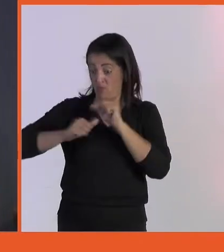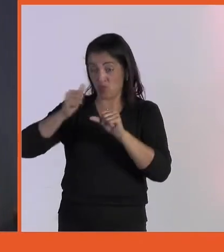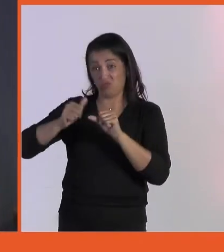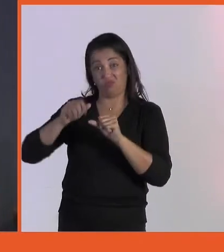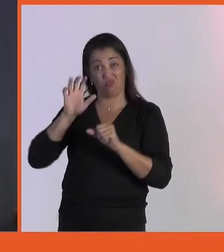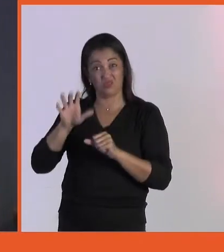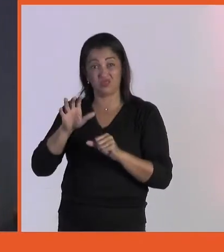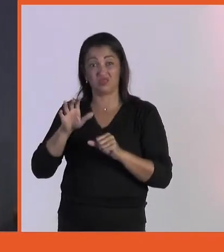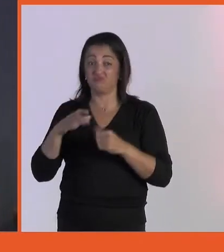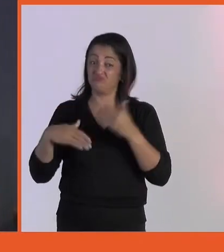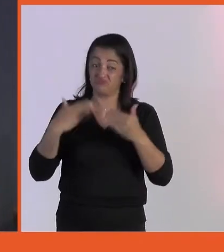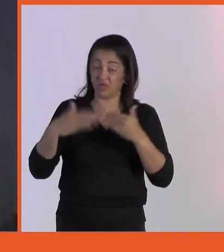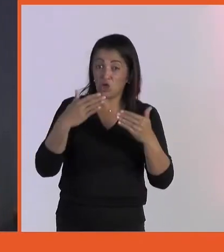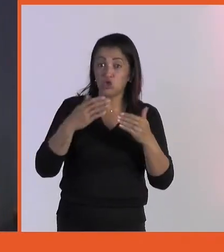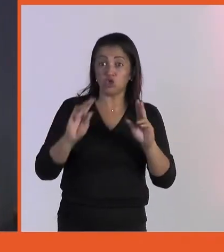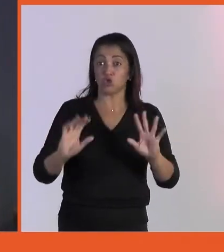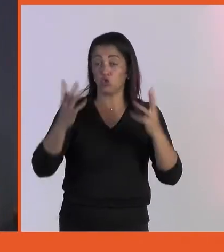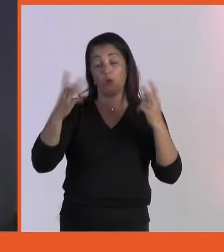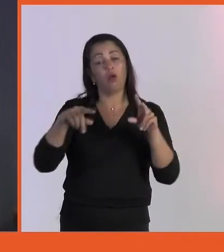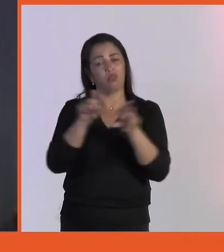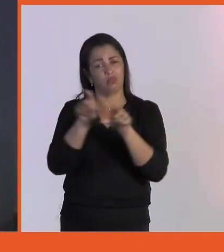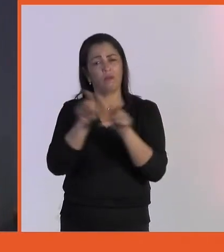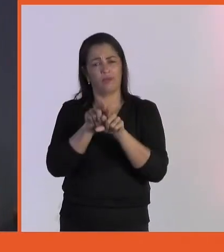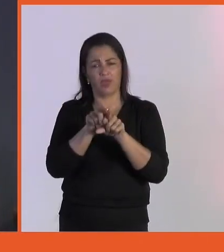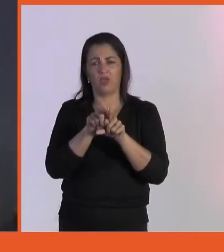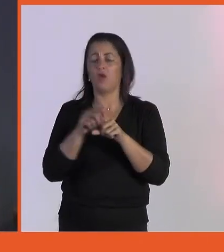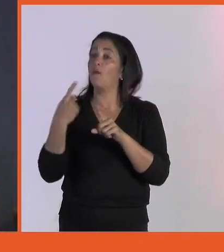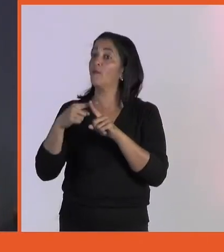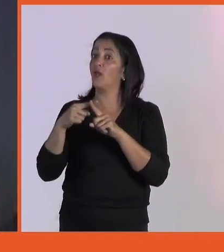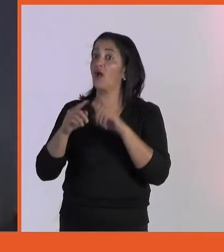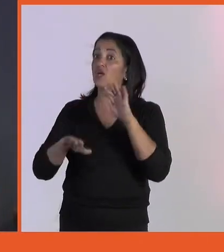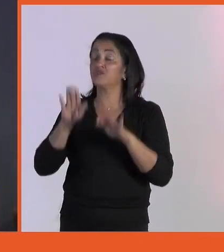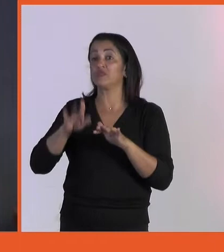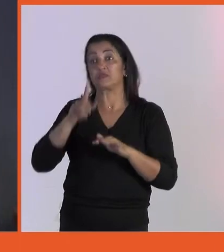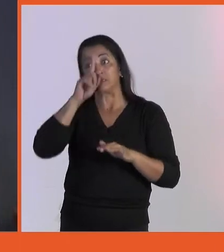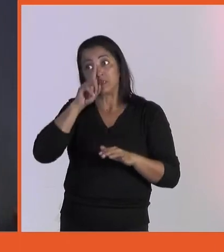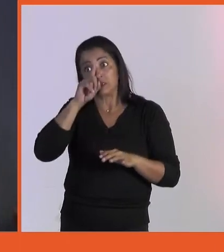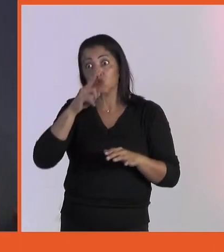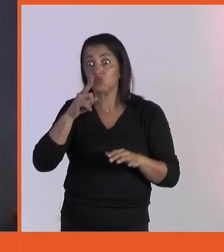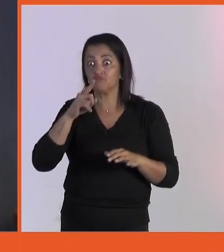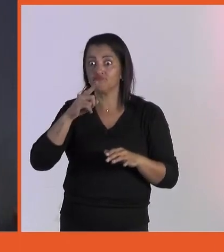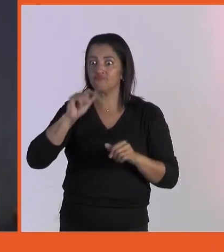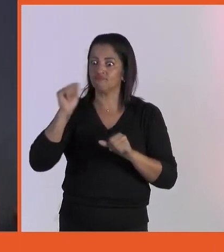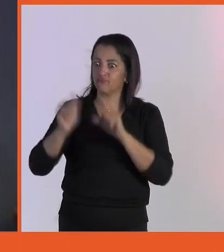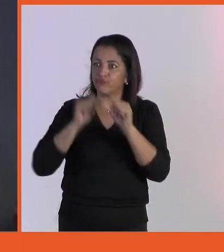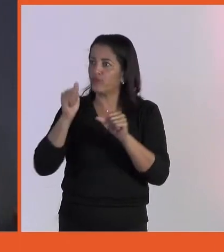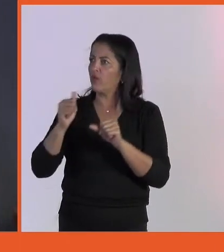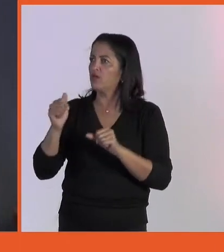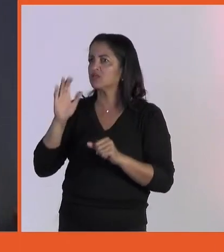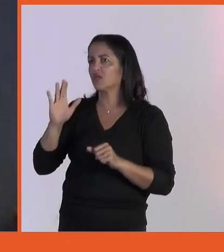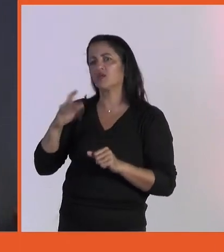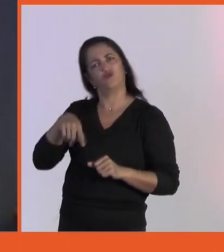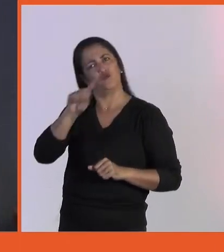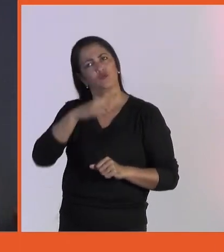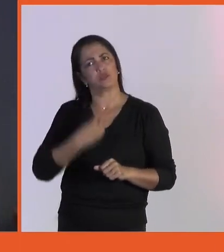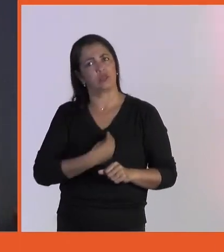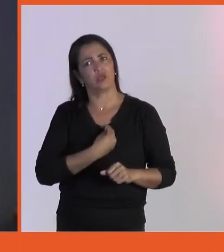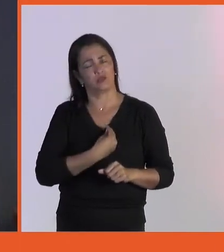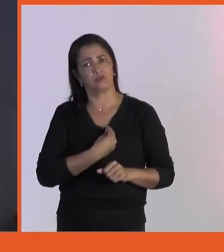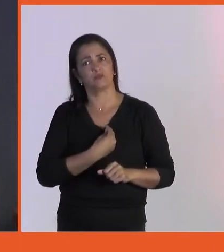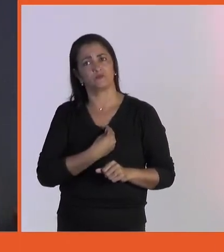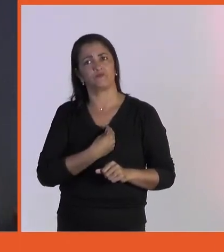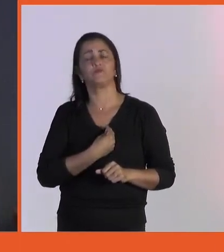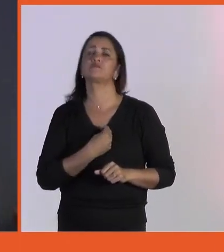nesse manejo de comunidade também, porque corre o risco deles se frustrarem. E isso é uma pergunta que eu queria fazer com vocês, que, pô,